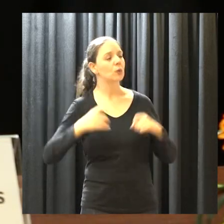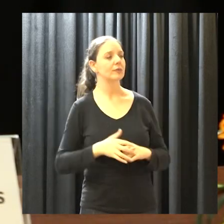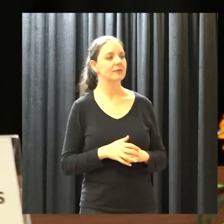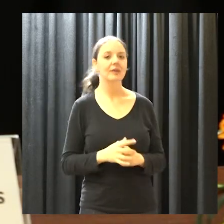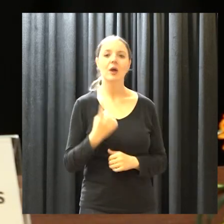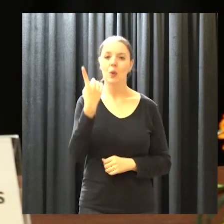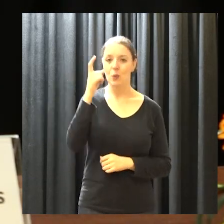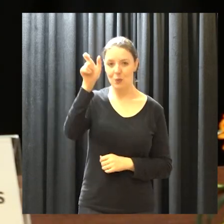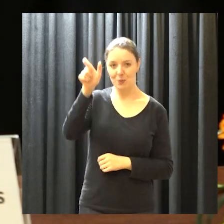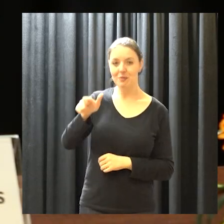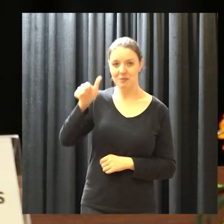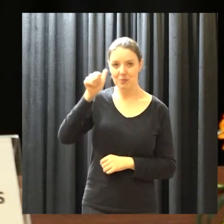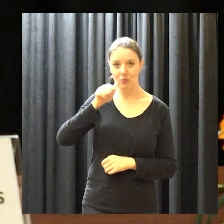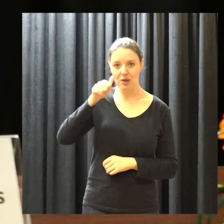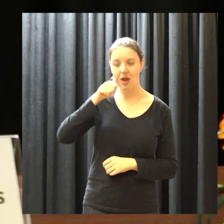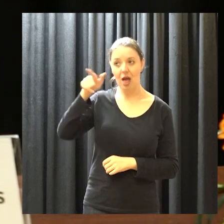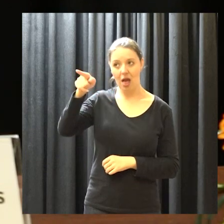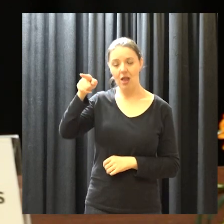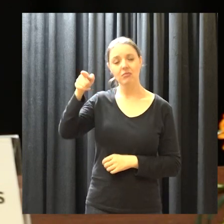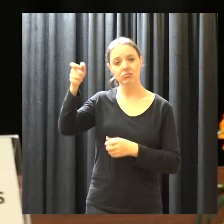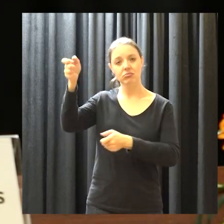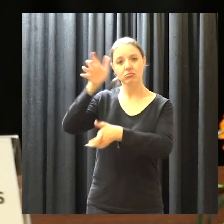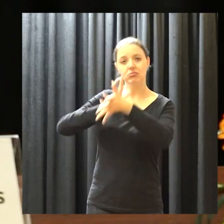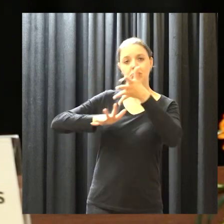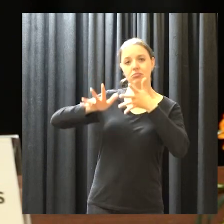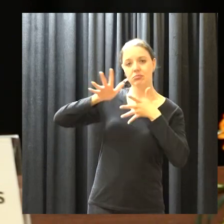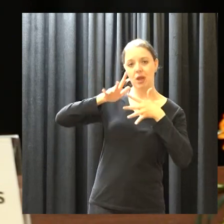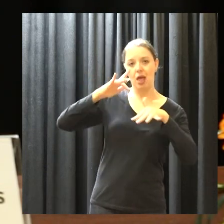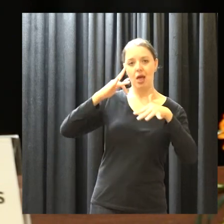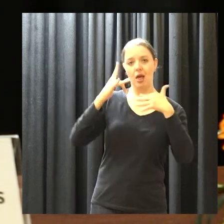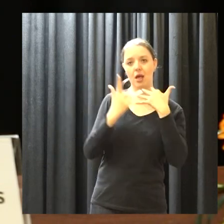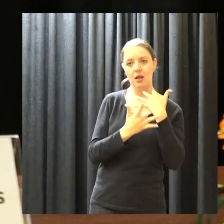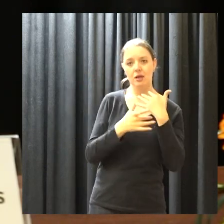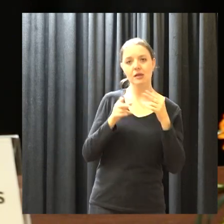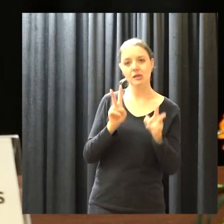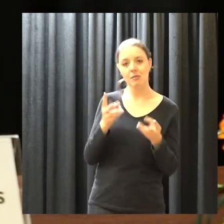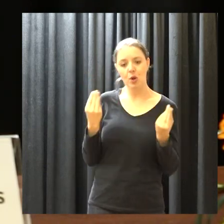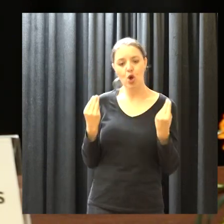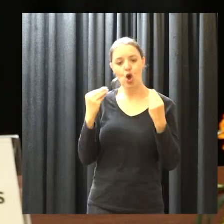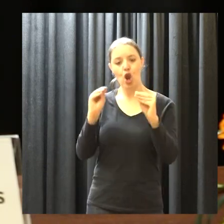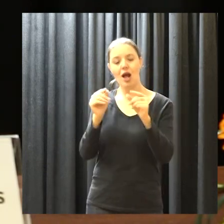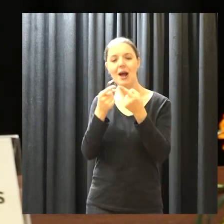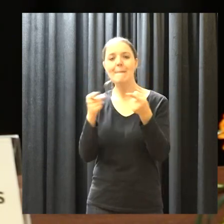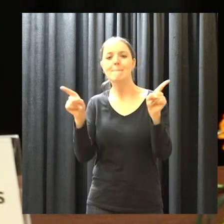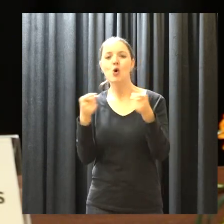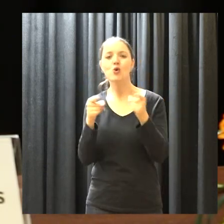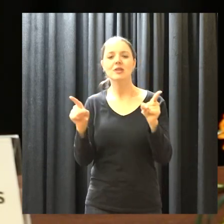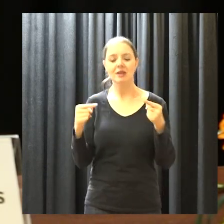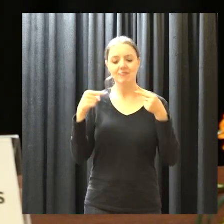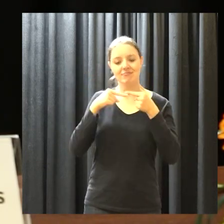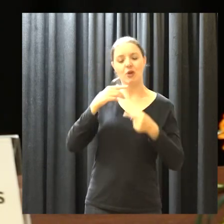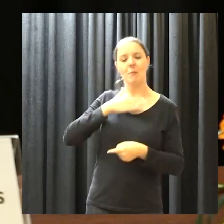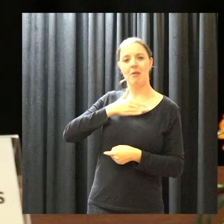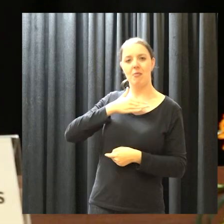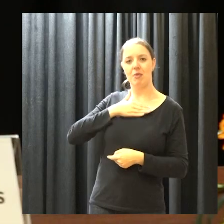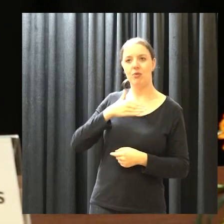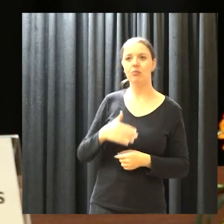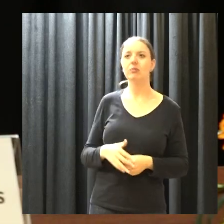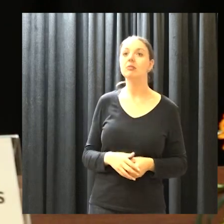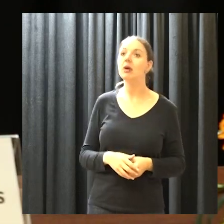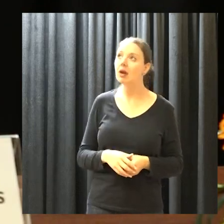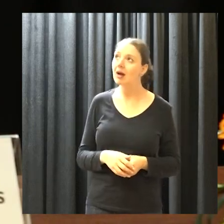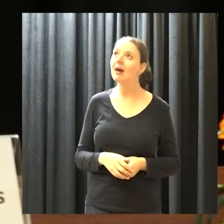que, nas redes sociais, ela costumava usar as músicas para se retratar. E foi esse o